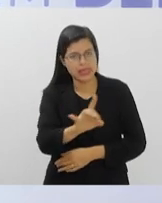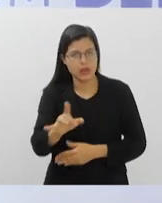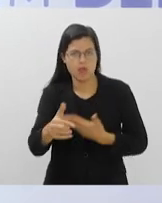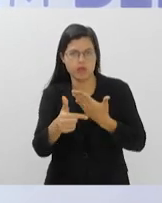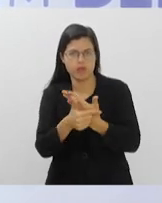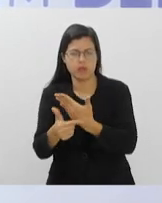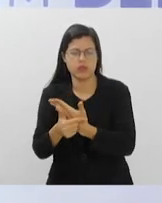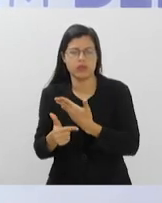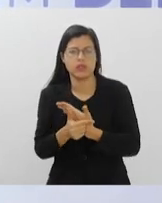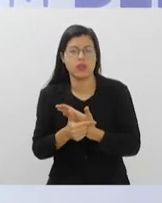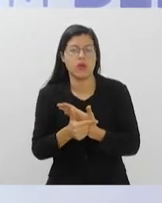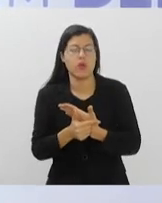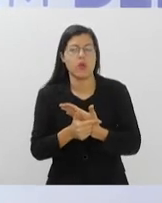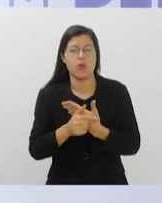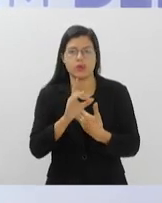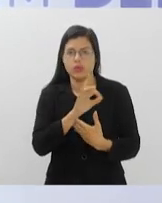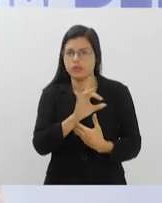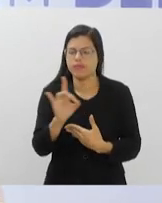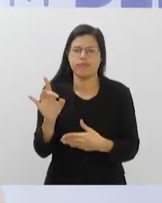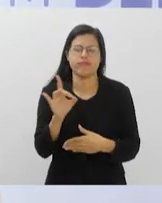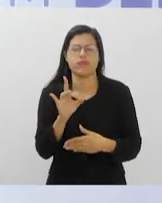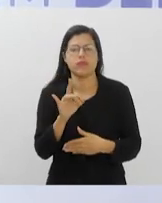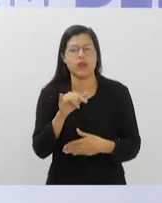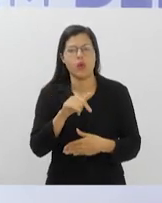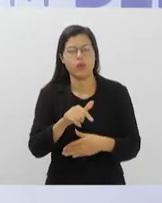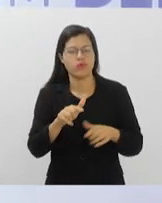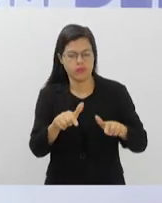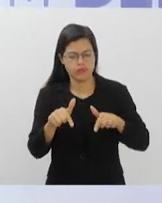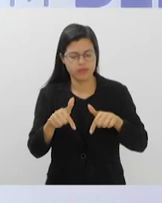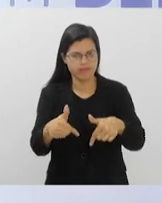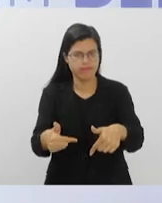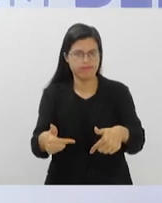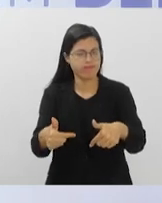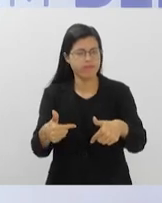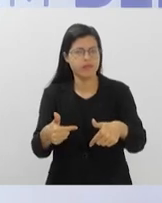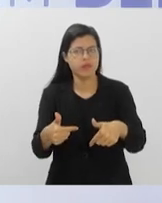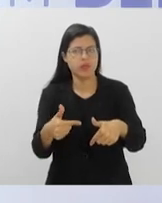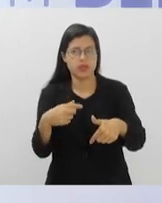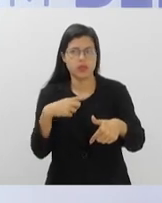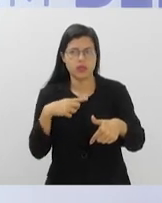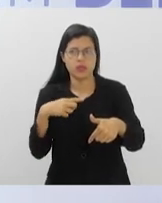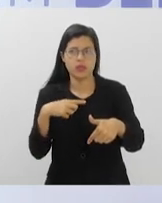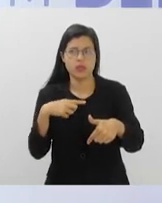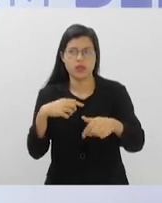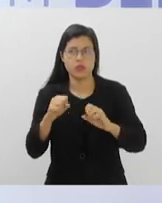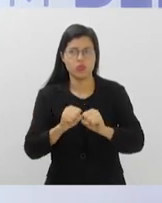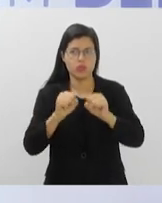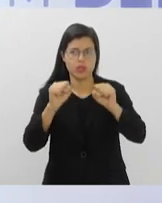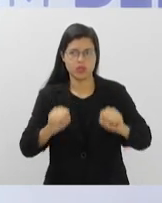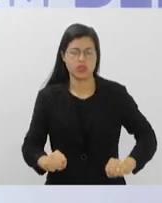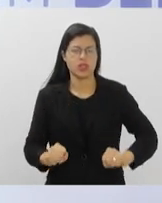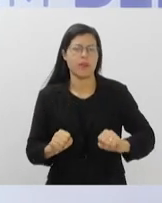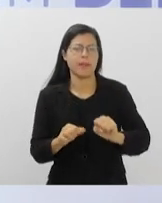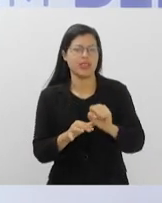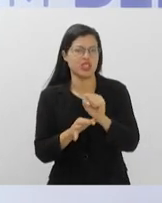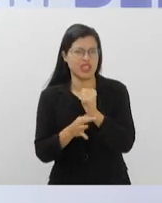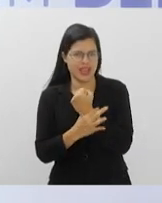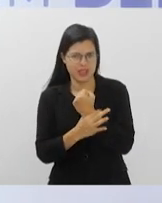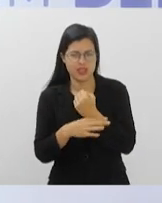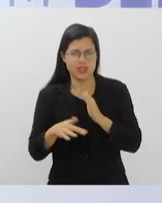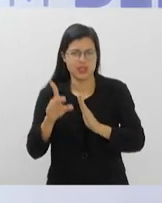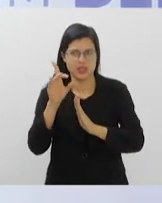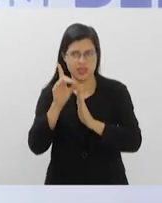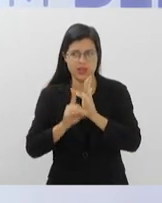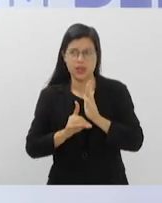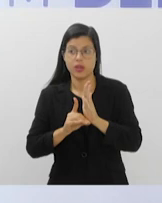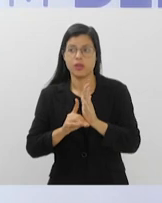desses entes federativos de cada um desses atores que compõem lá né o tão falado sistema de garantias de direitos né mas sistema de